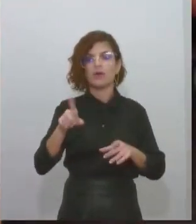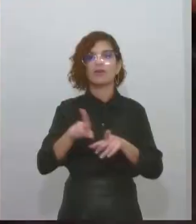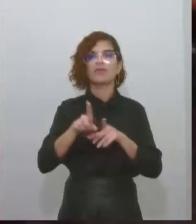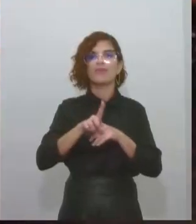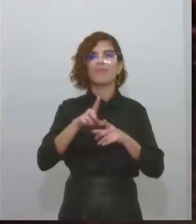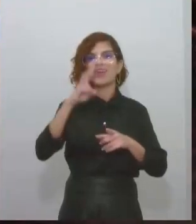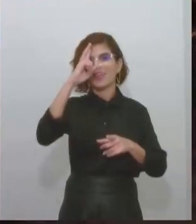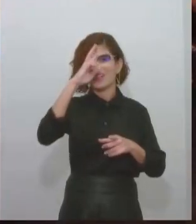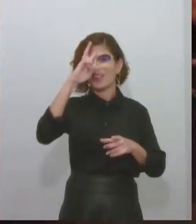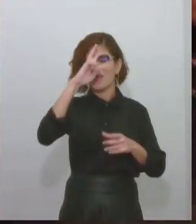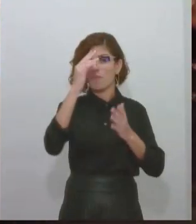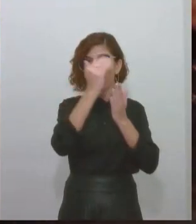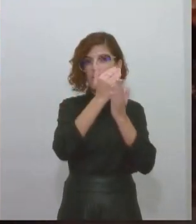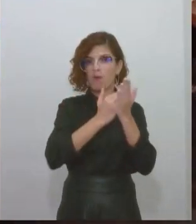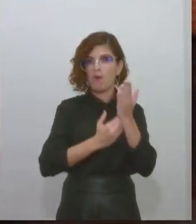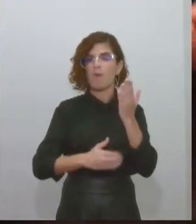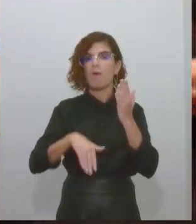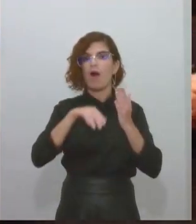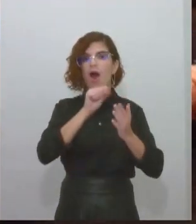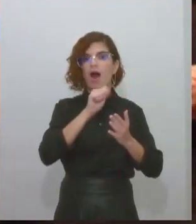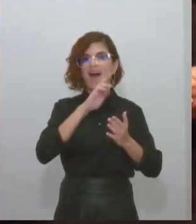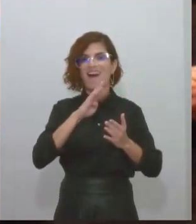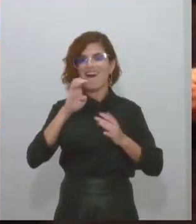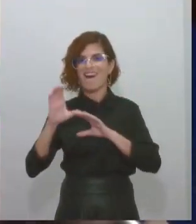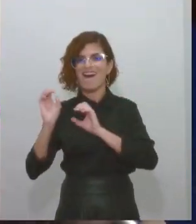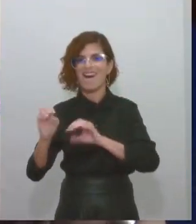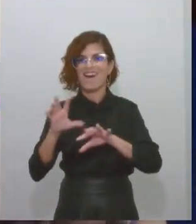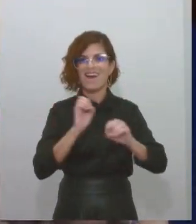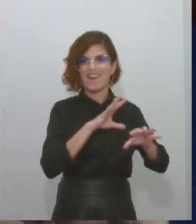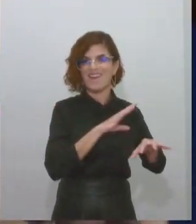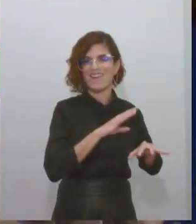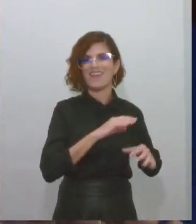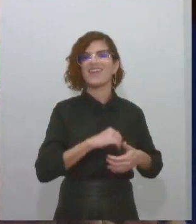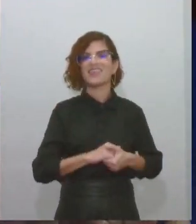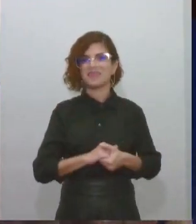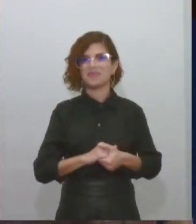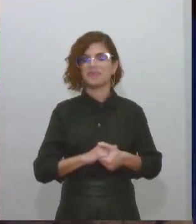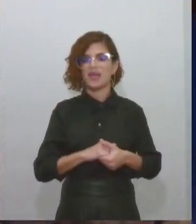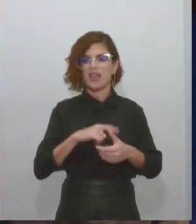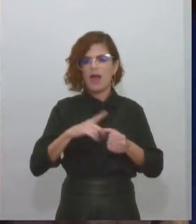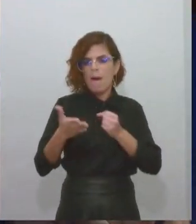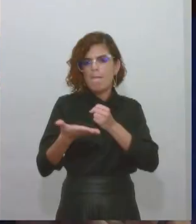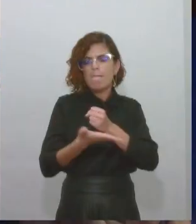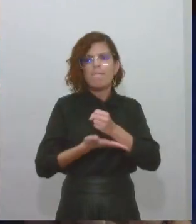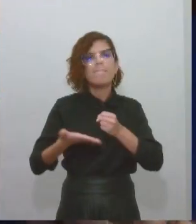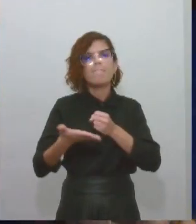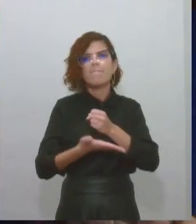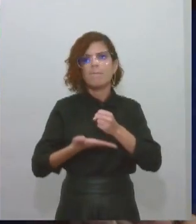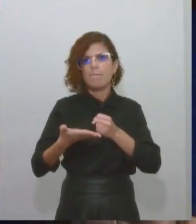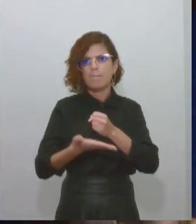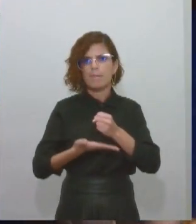que atua na base do processo de ensino e aprendizagem. Alfabetizar para Valer é um programa que o